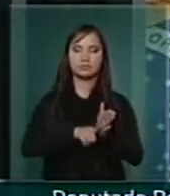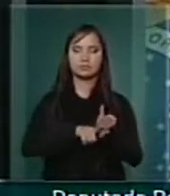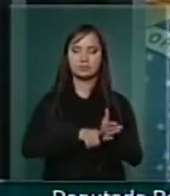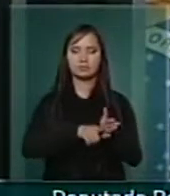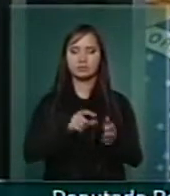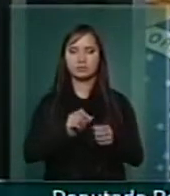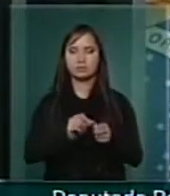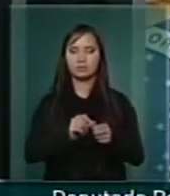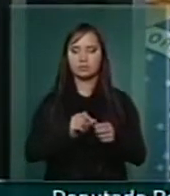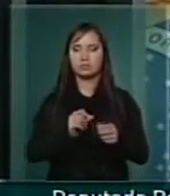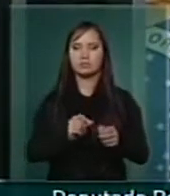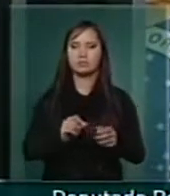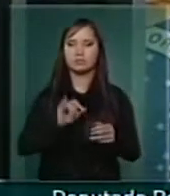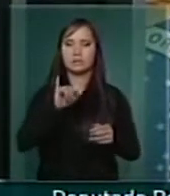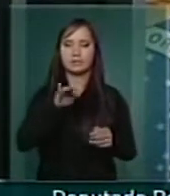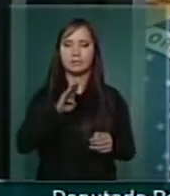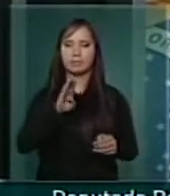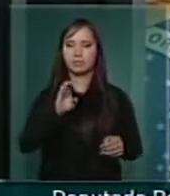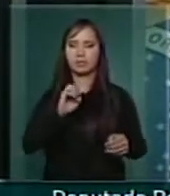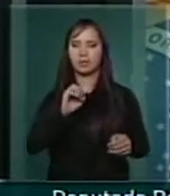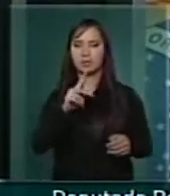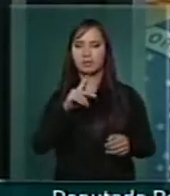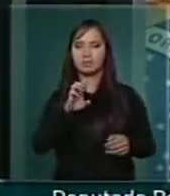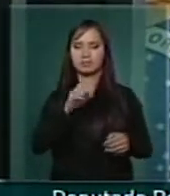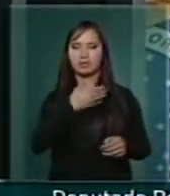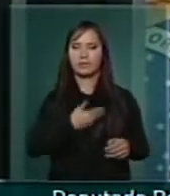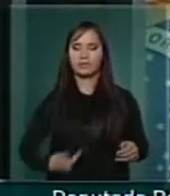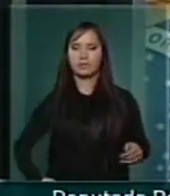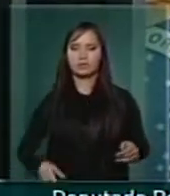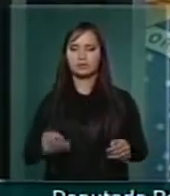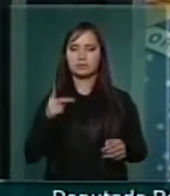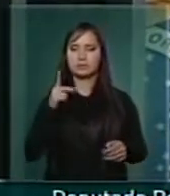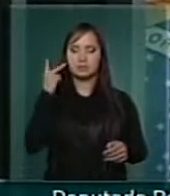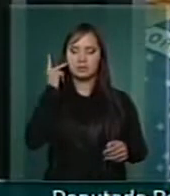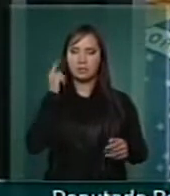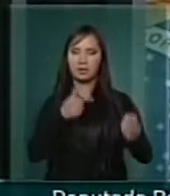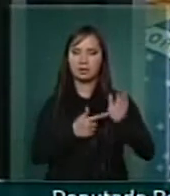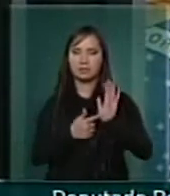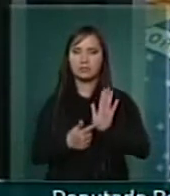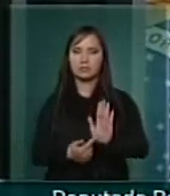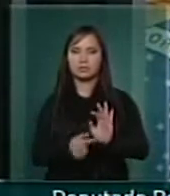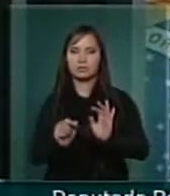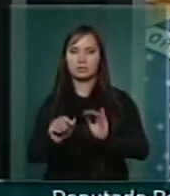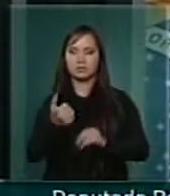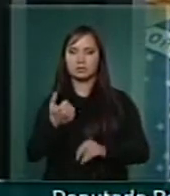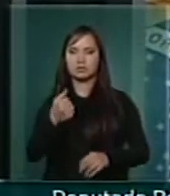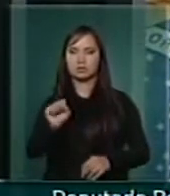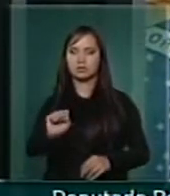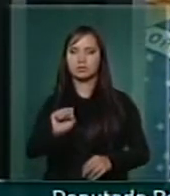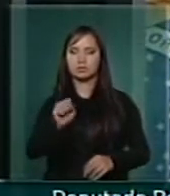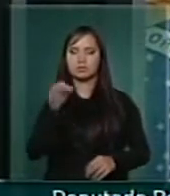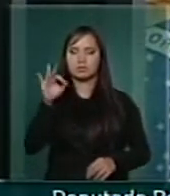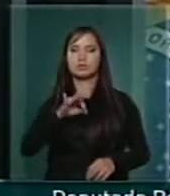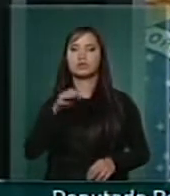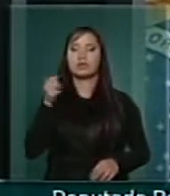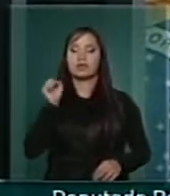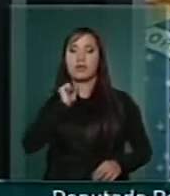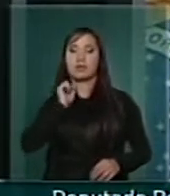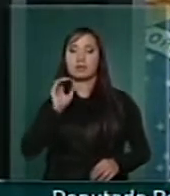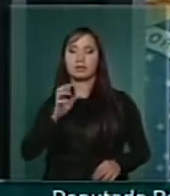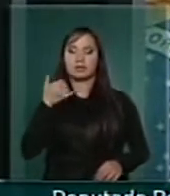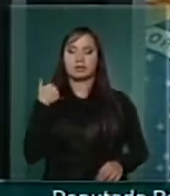pelo governo de São Paulo, mostrando um dado preocupante. 18% dos adolescentes entre 12 e 17